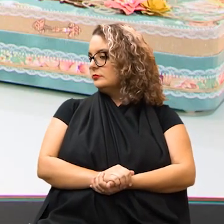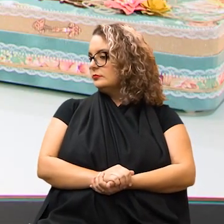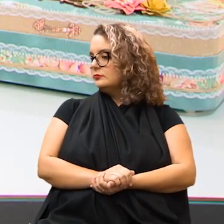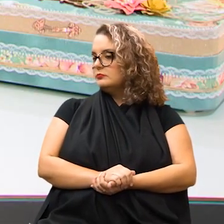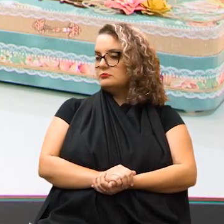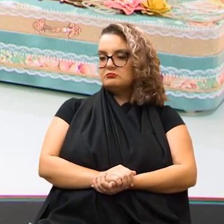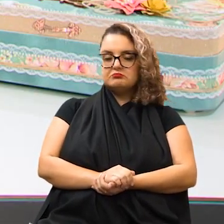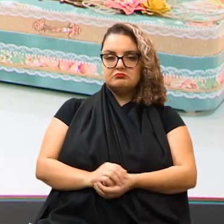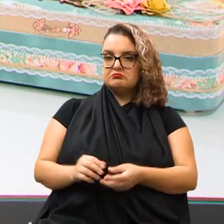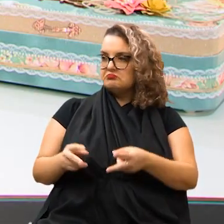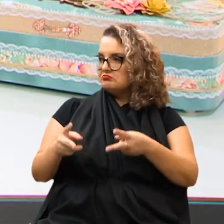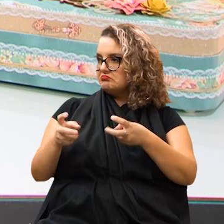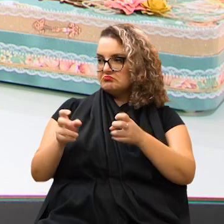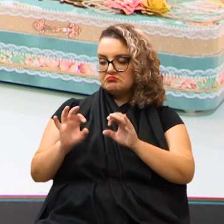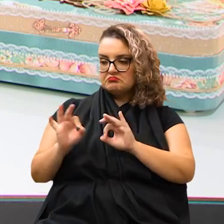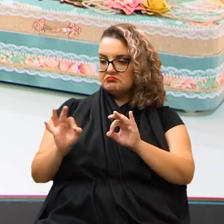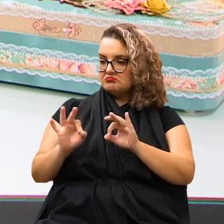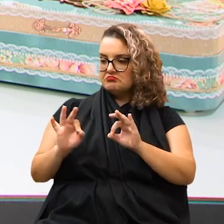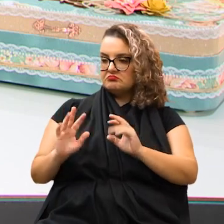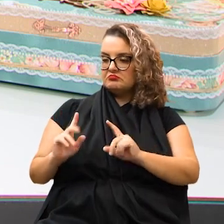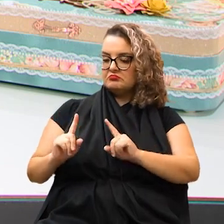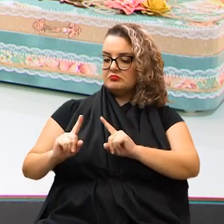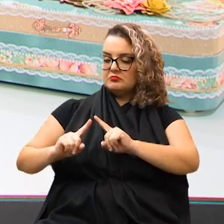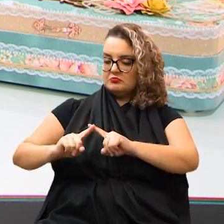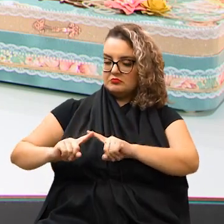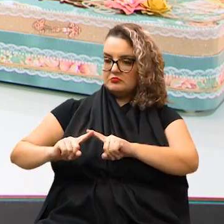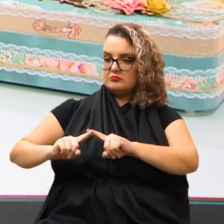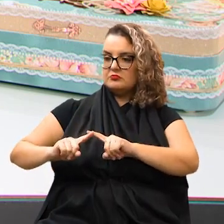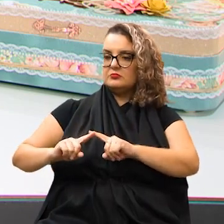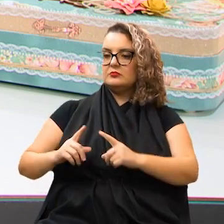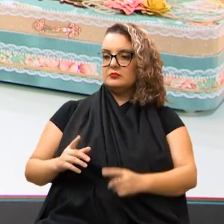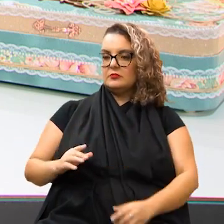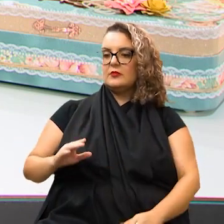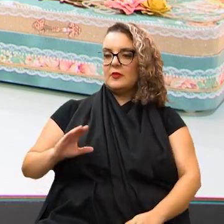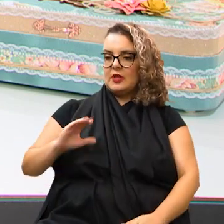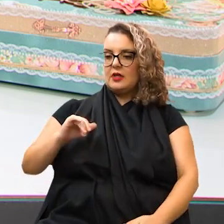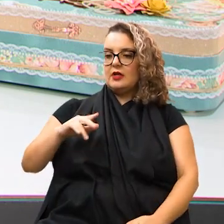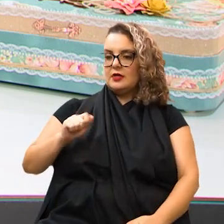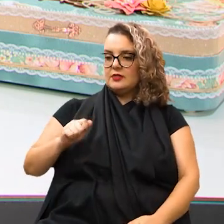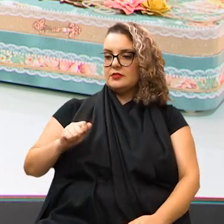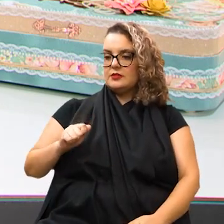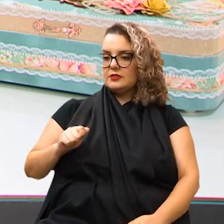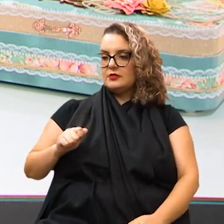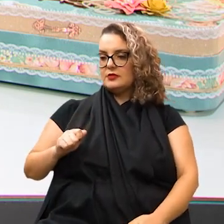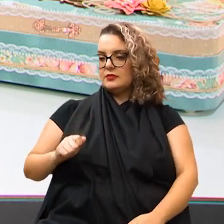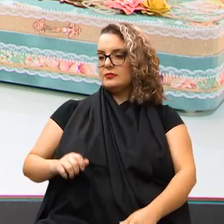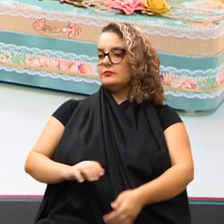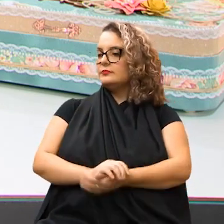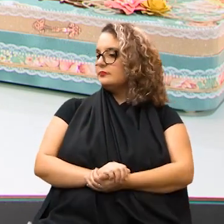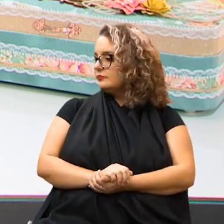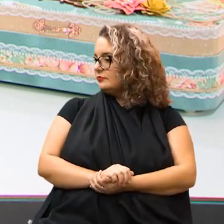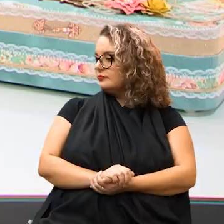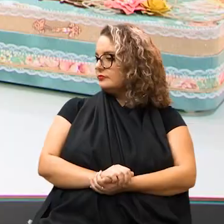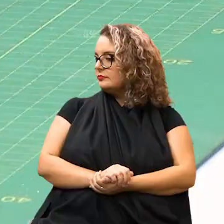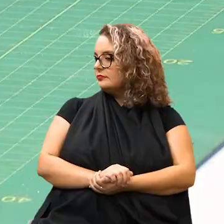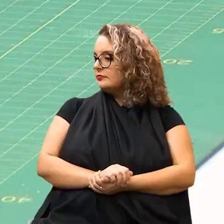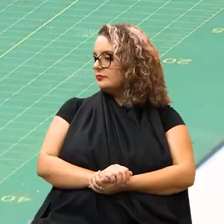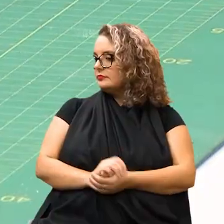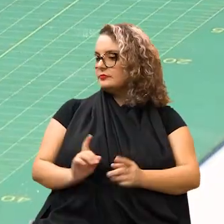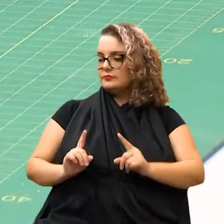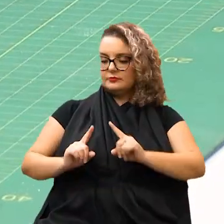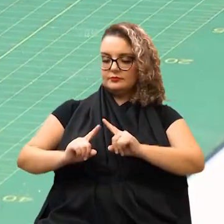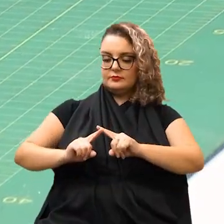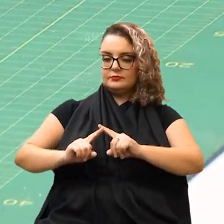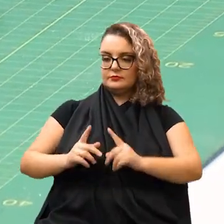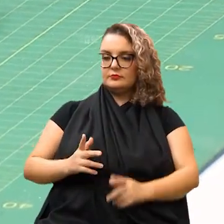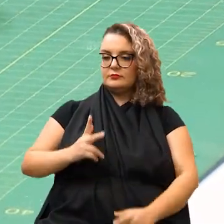Fica imperceptível, na verdade ele encaixa, a renda encaixa na caixa. Exatamente. Quando você vê, quando a gente dá aqui, ó, sim,